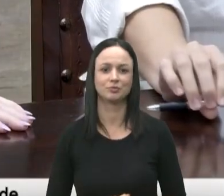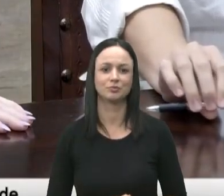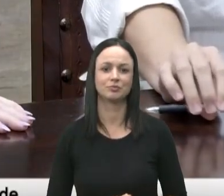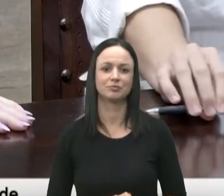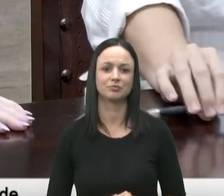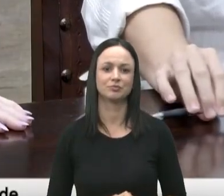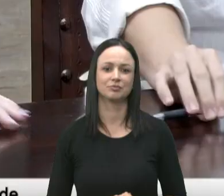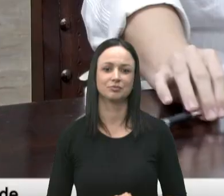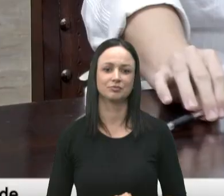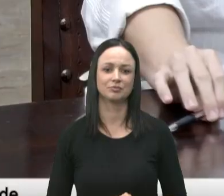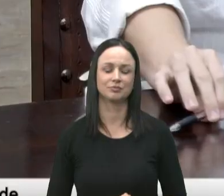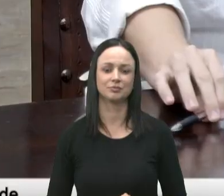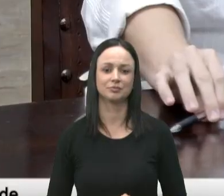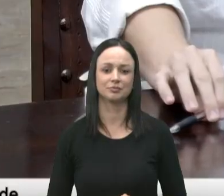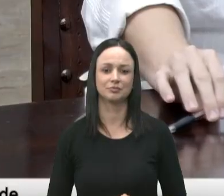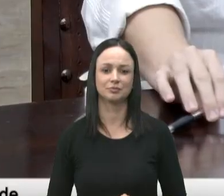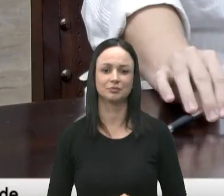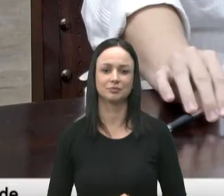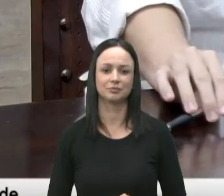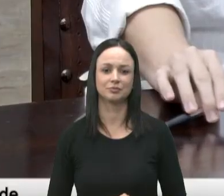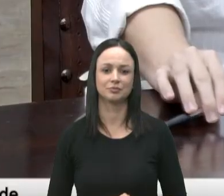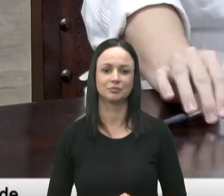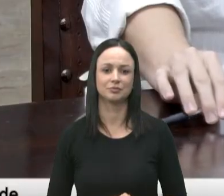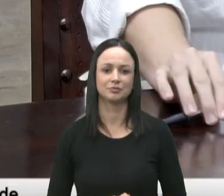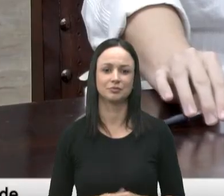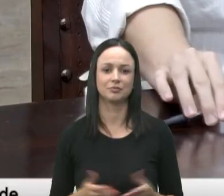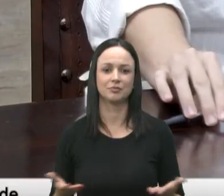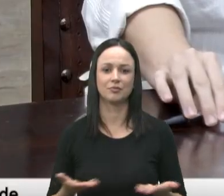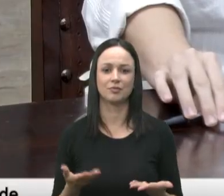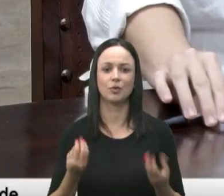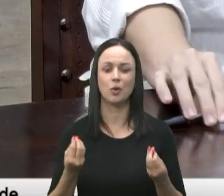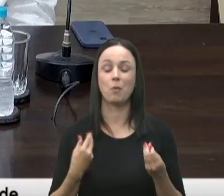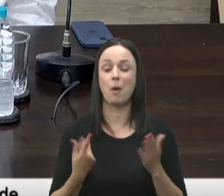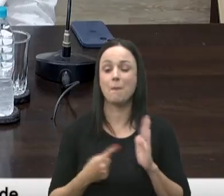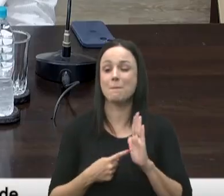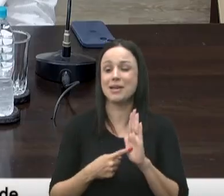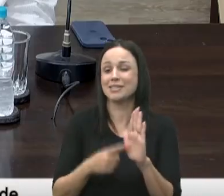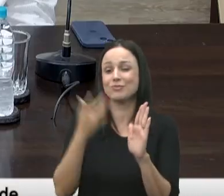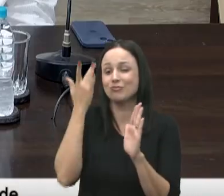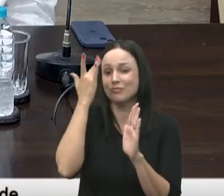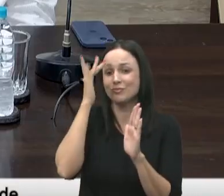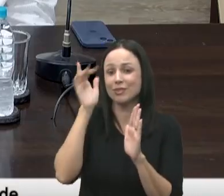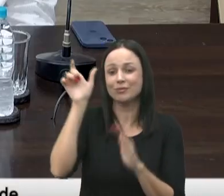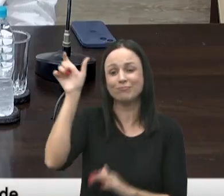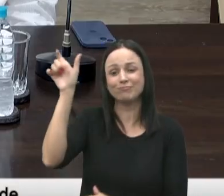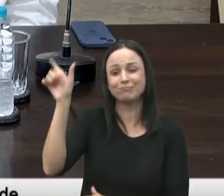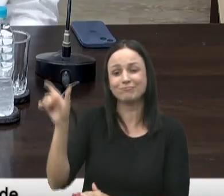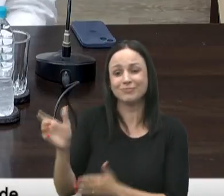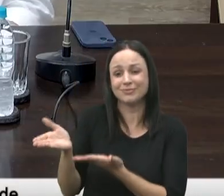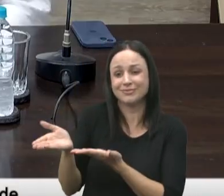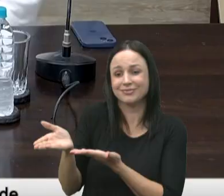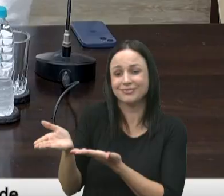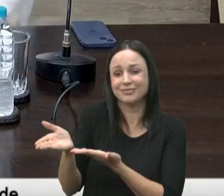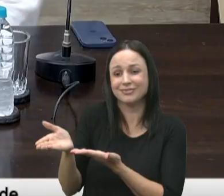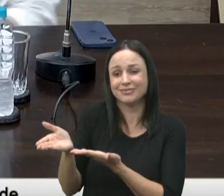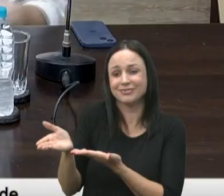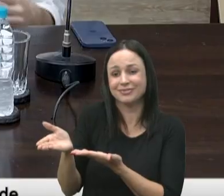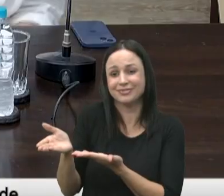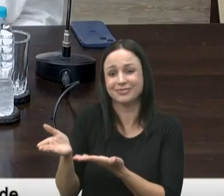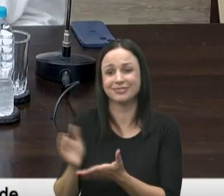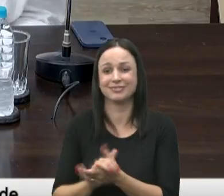gente, eu nem sei como que eu apresento essa entidade que é esse